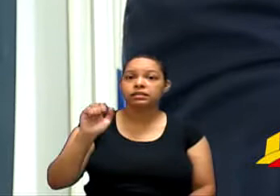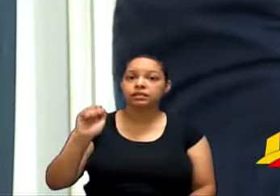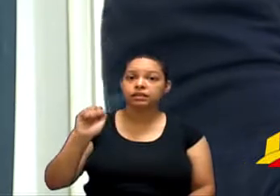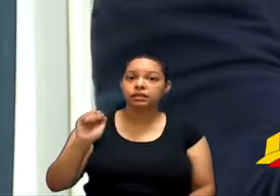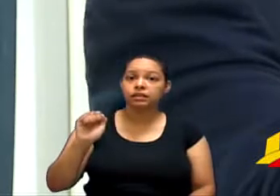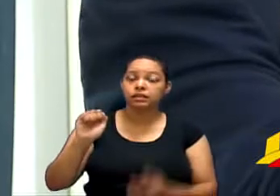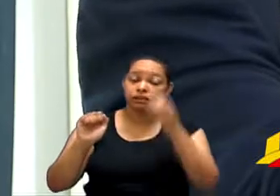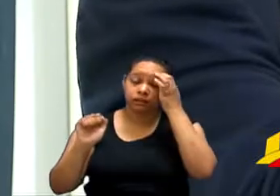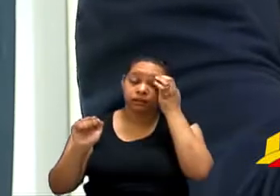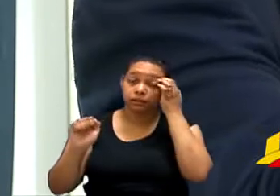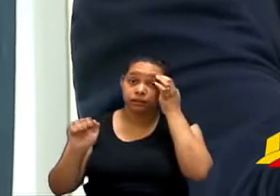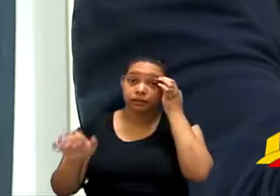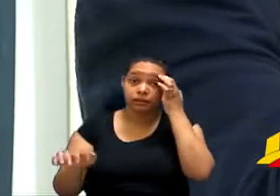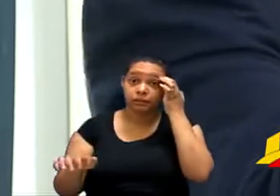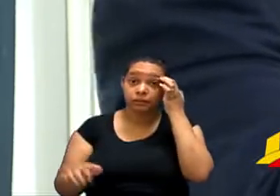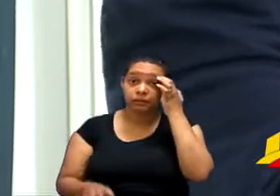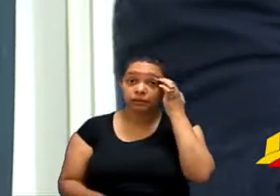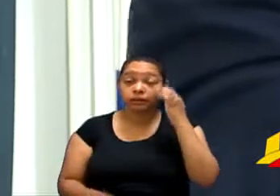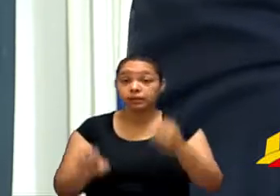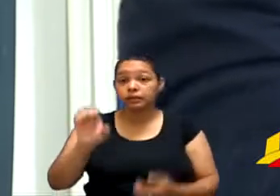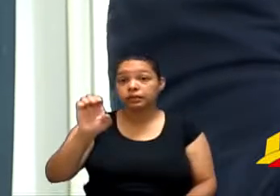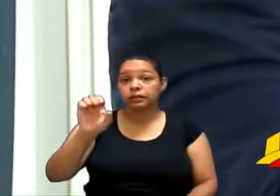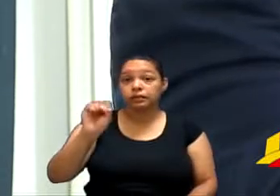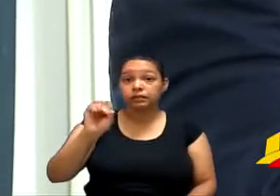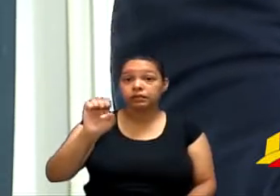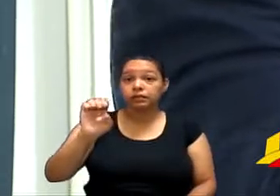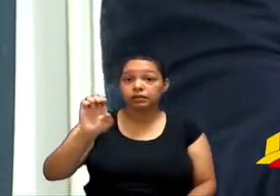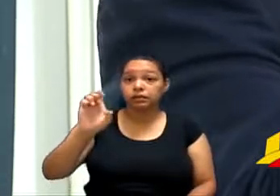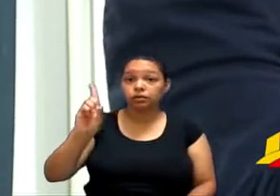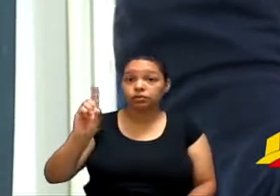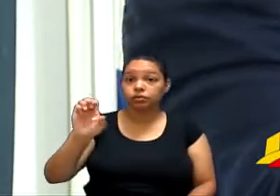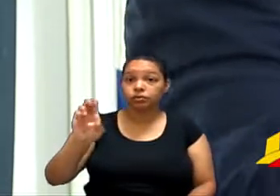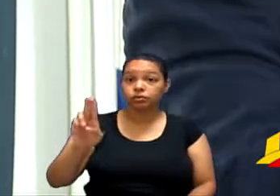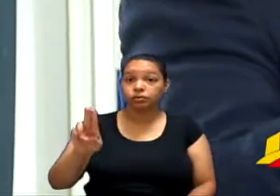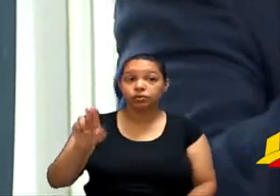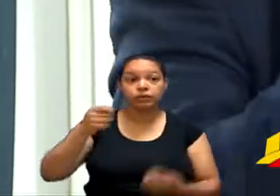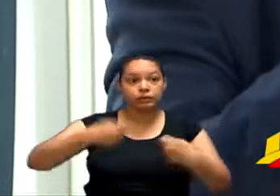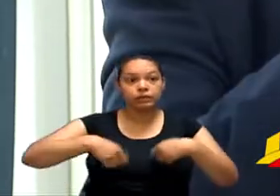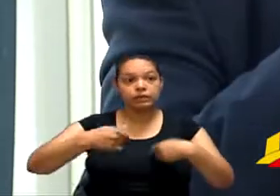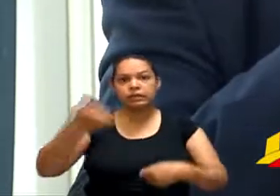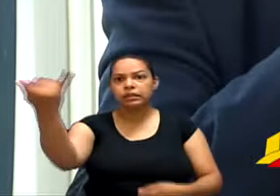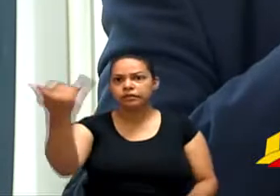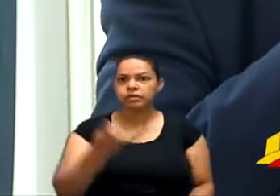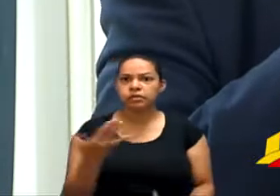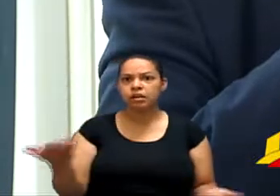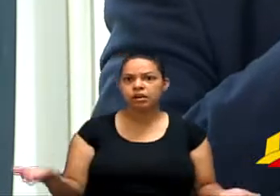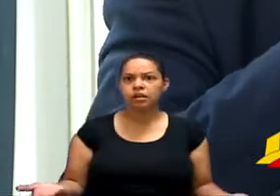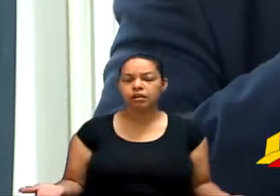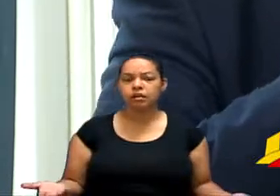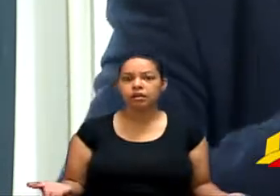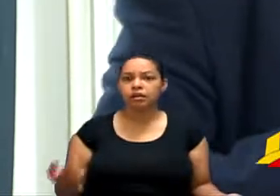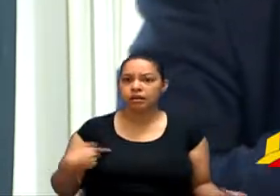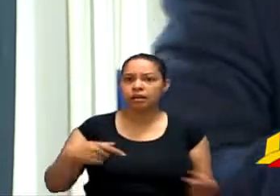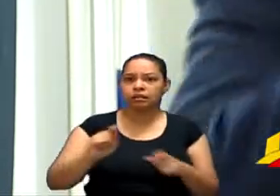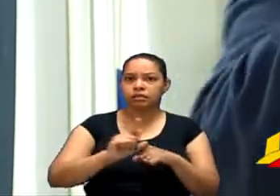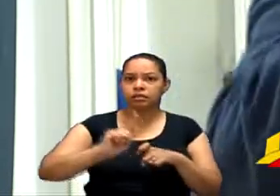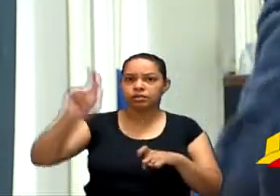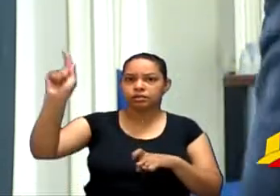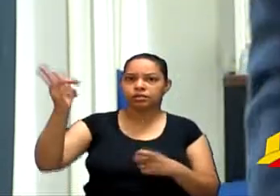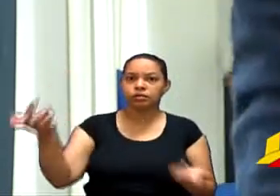tem que fazer para nós né eles são gestores penso eu né tá bom obrigado